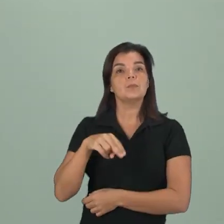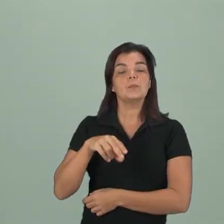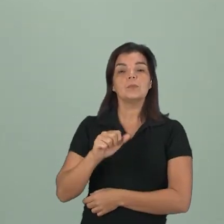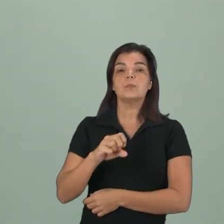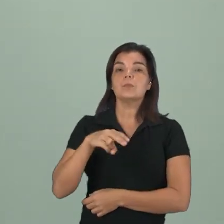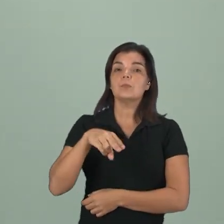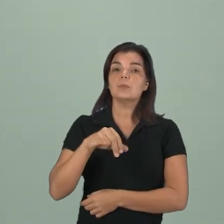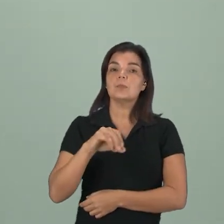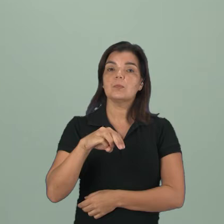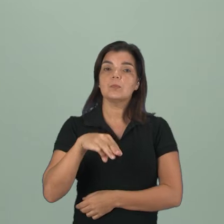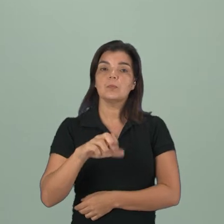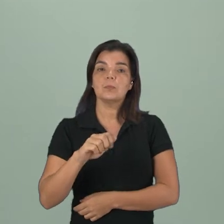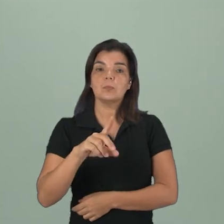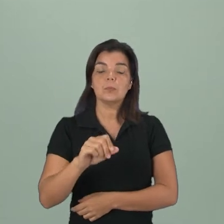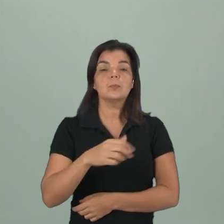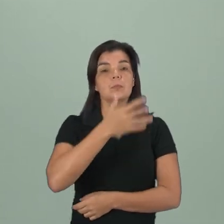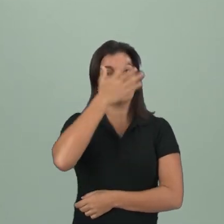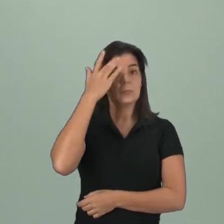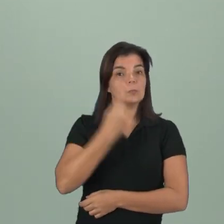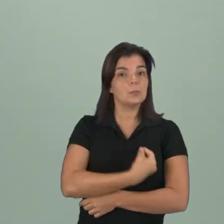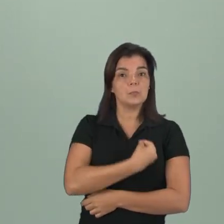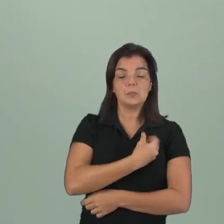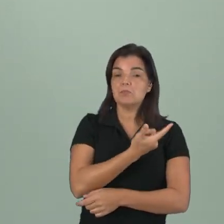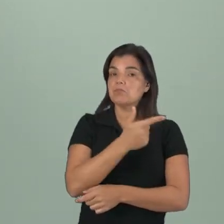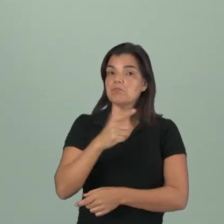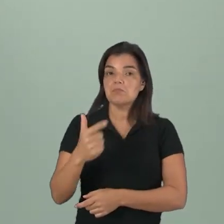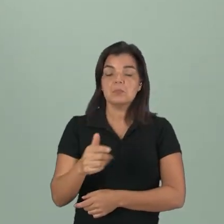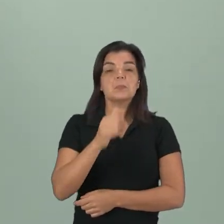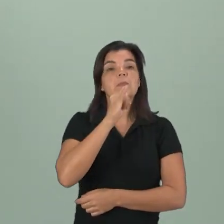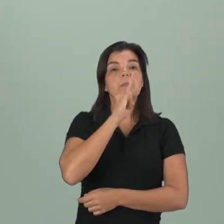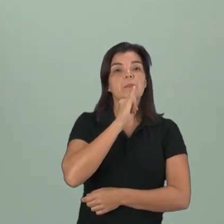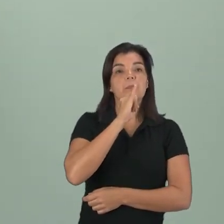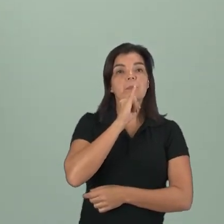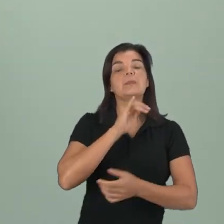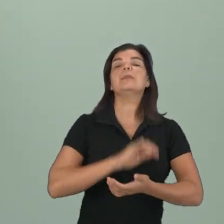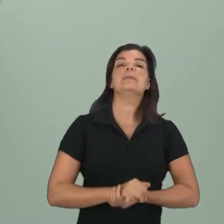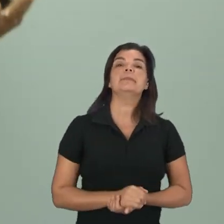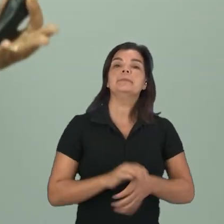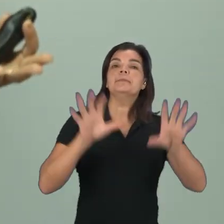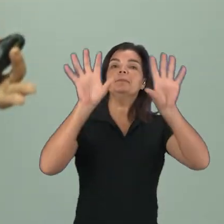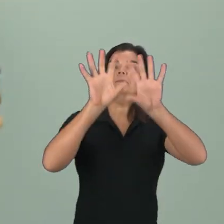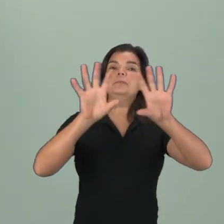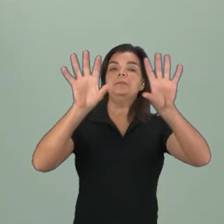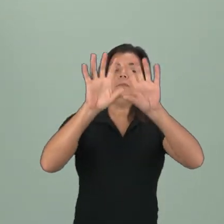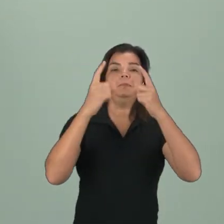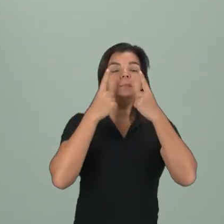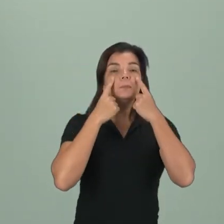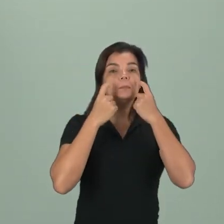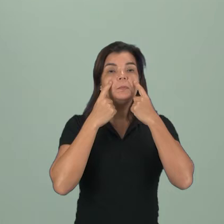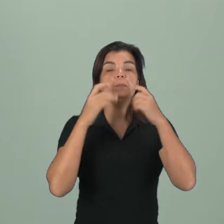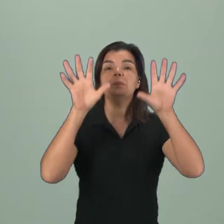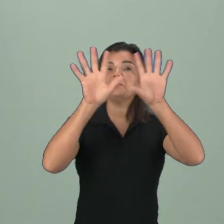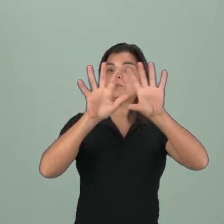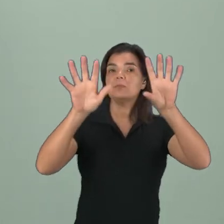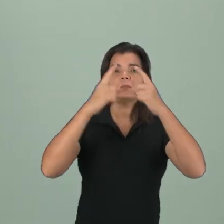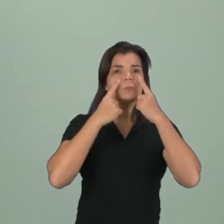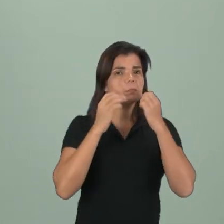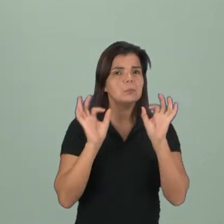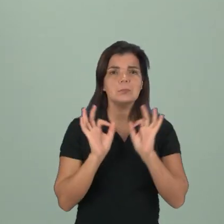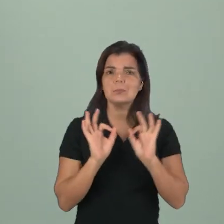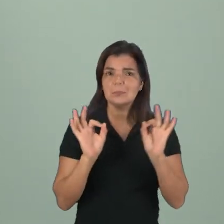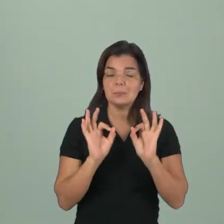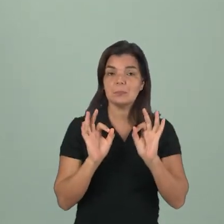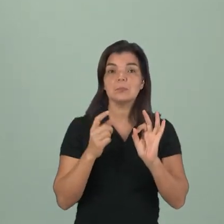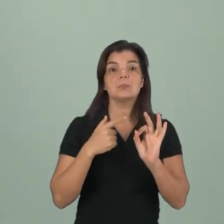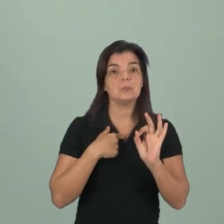ou seja, seres que não têm vida. Quando eu digo, por exemplo, que a nuvem chorou, a nuvem não chora.